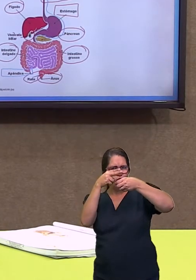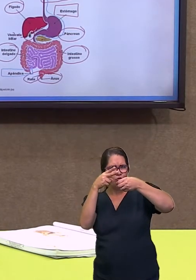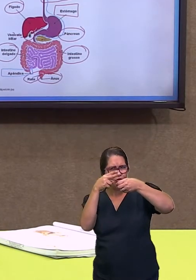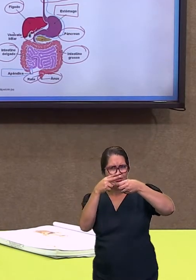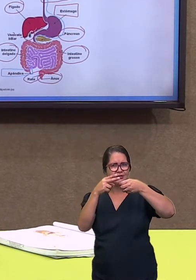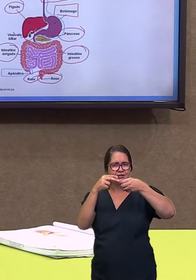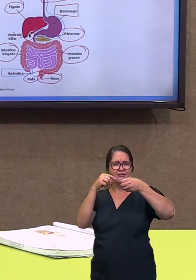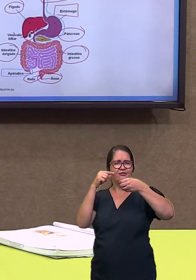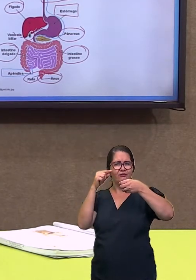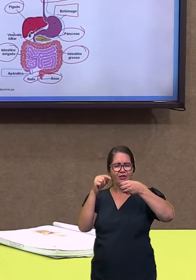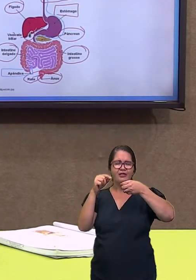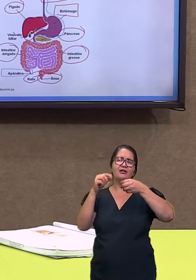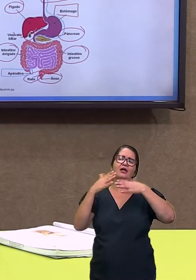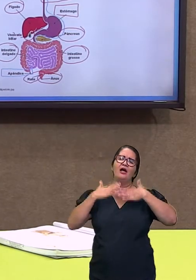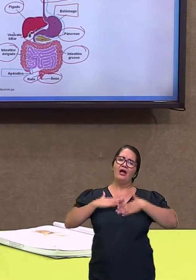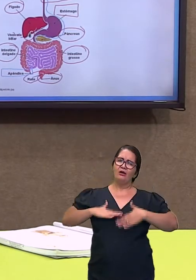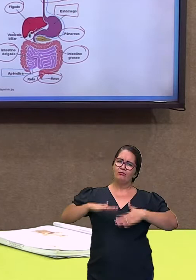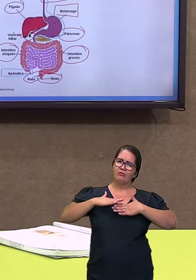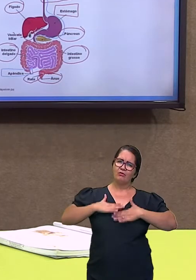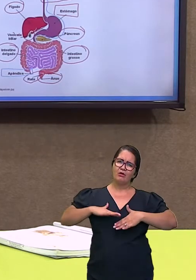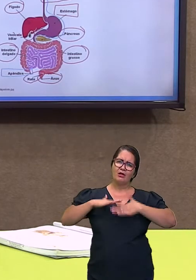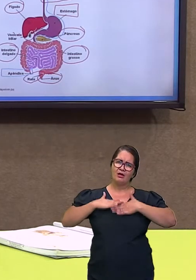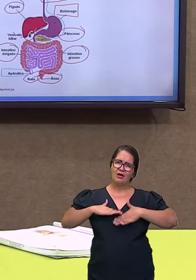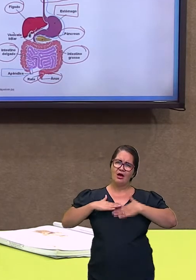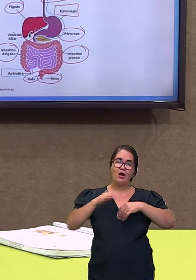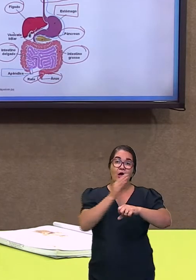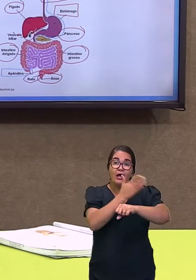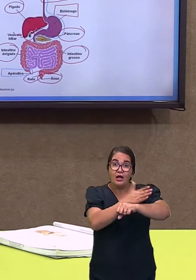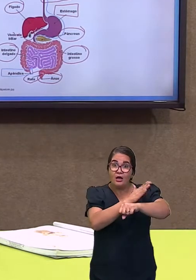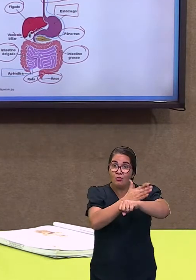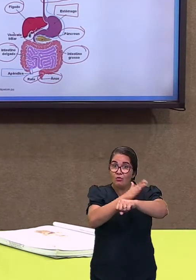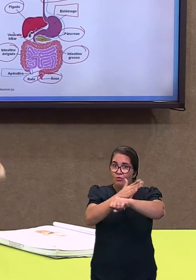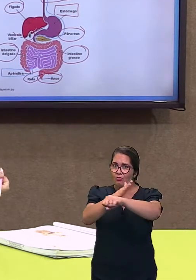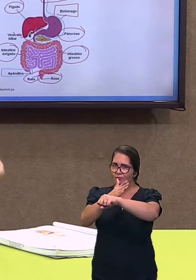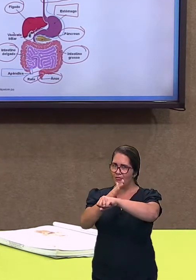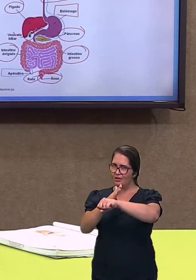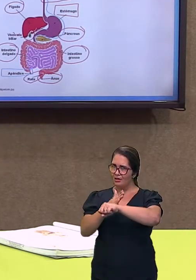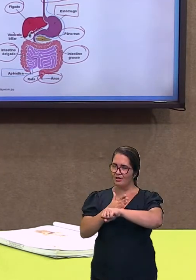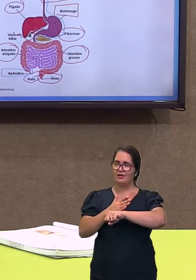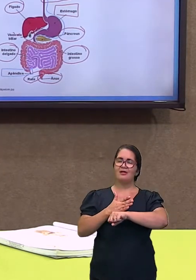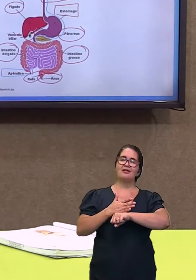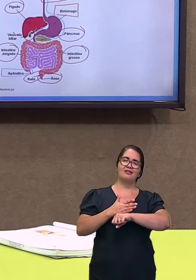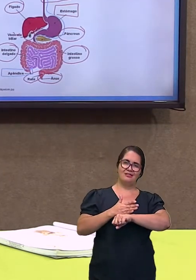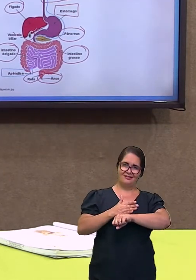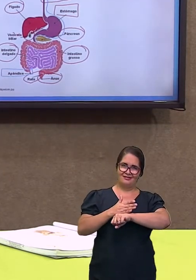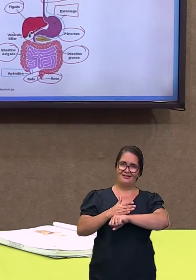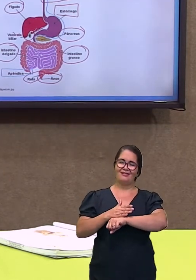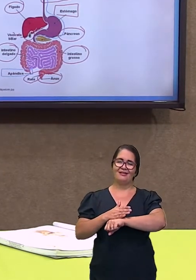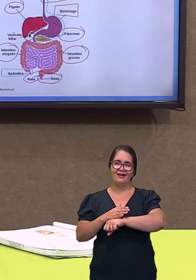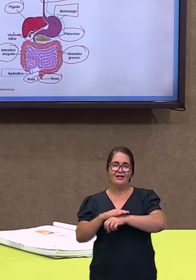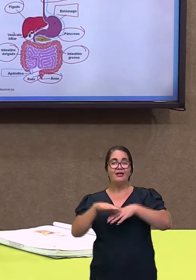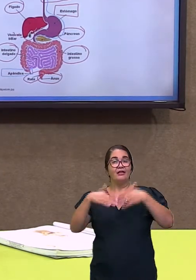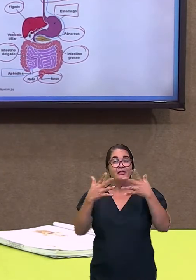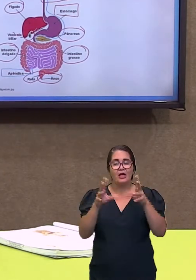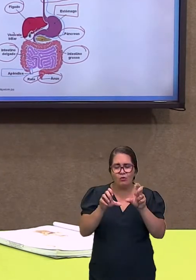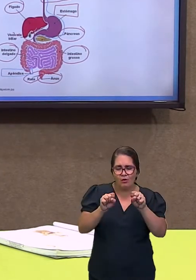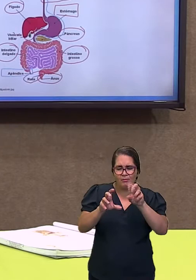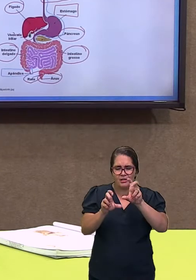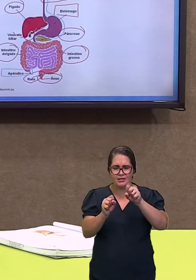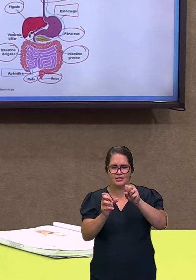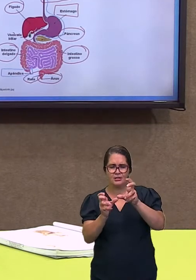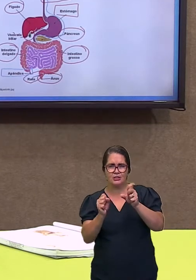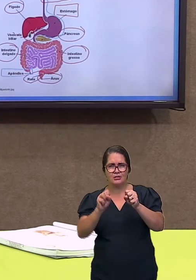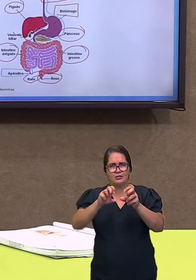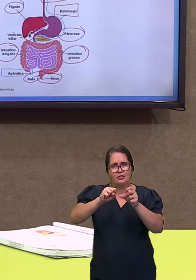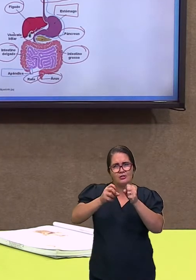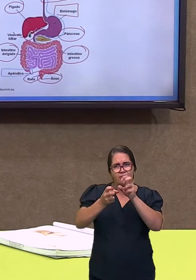gente, é com tempo, com calma. A gente vai fazendo as coisas acontecerem e a gente vai compreendendo a matéria que a